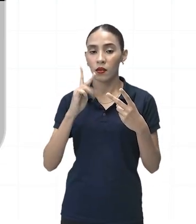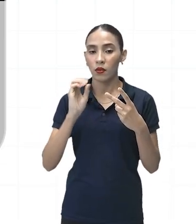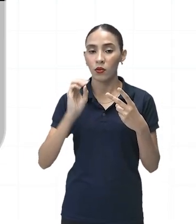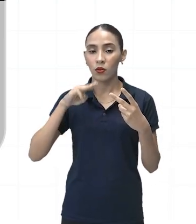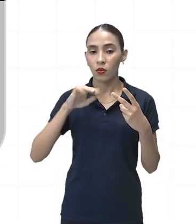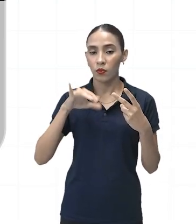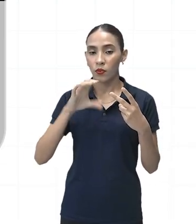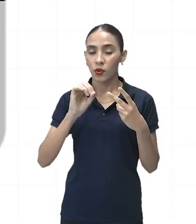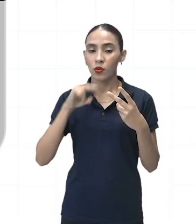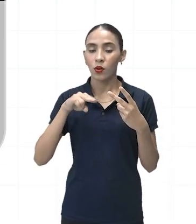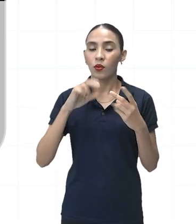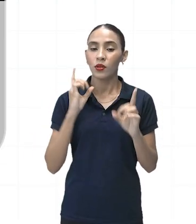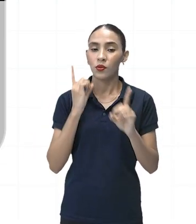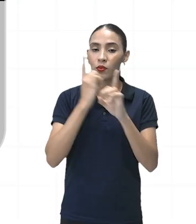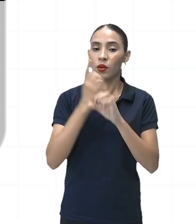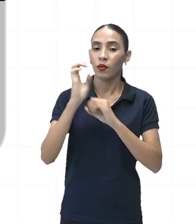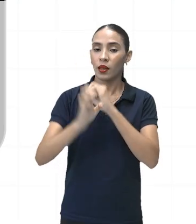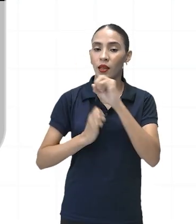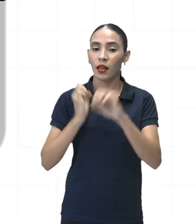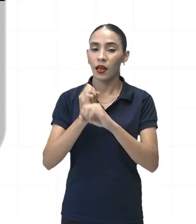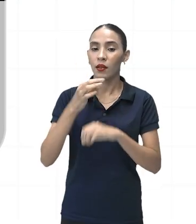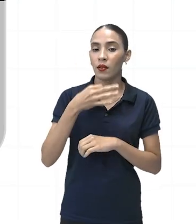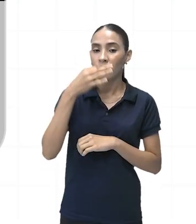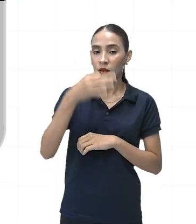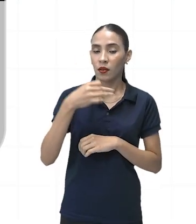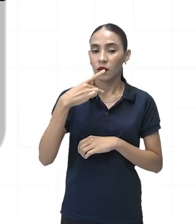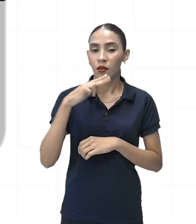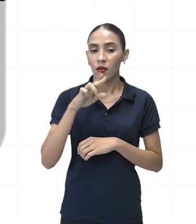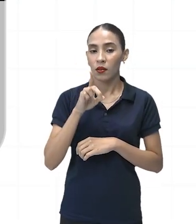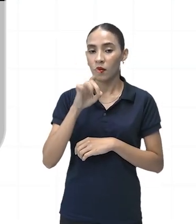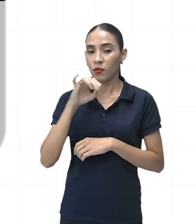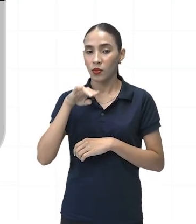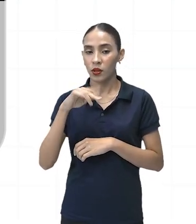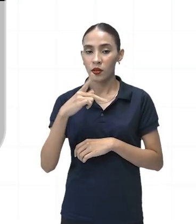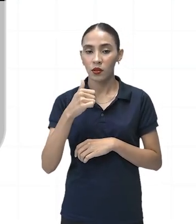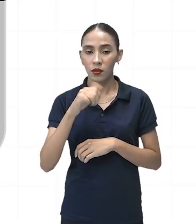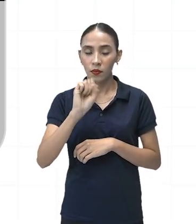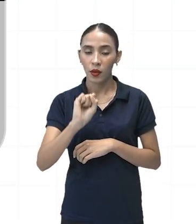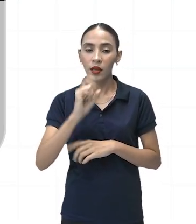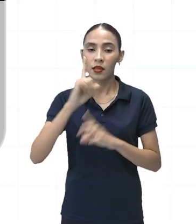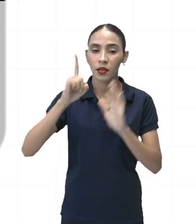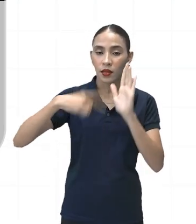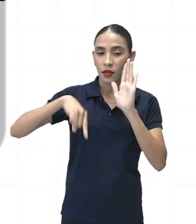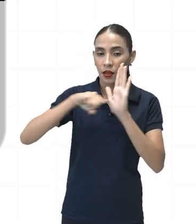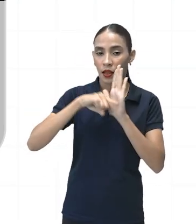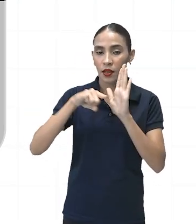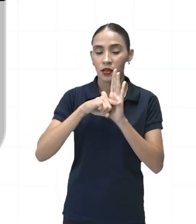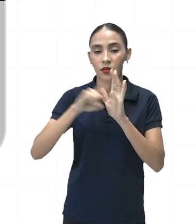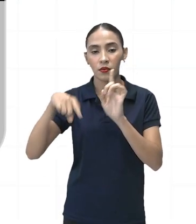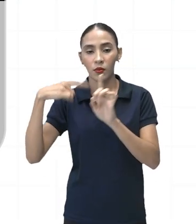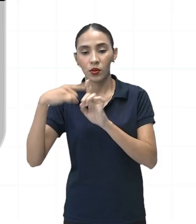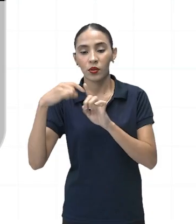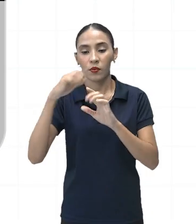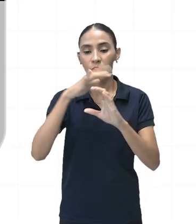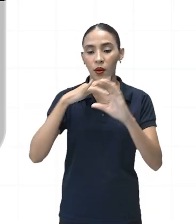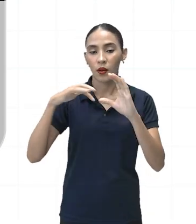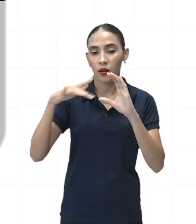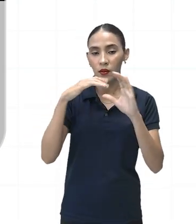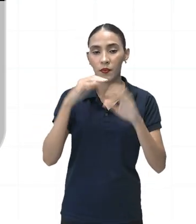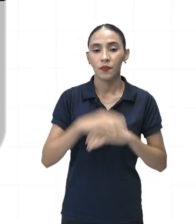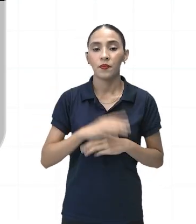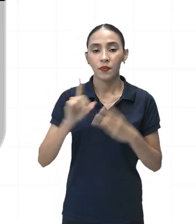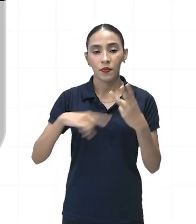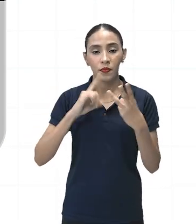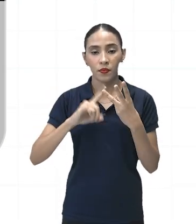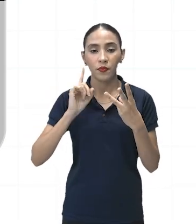que descobriu o elétron e sugeriu o modelo do pudim de passas, onde cargas negativas estavam distribuídas em uma esfera positiva,